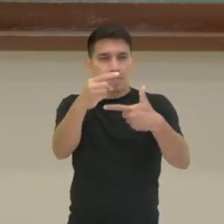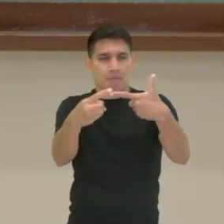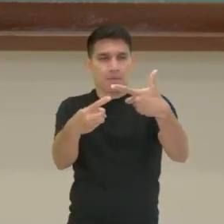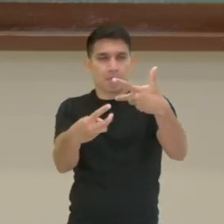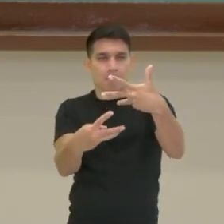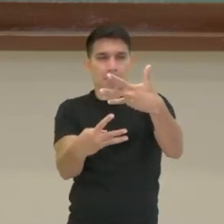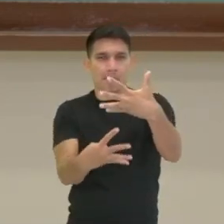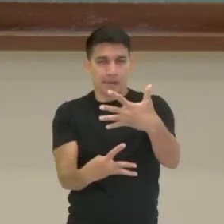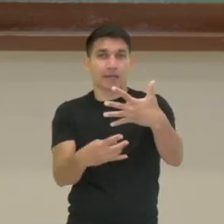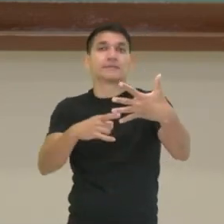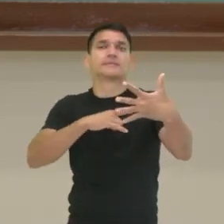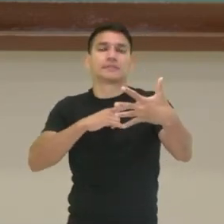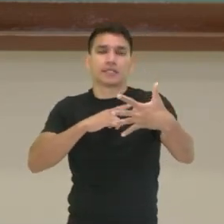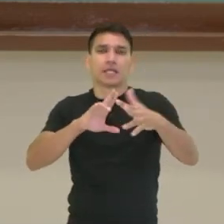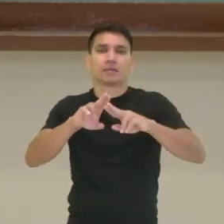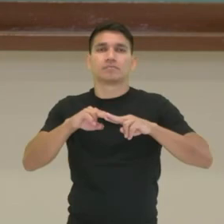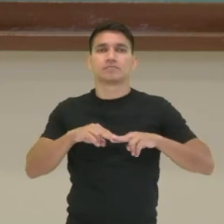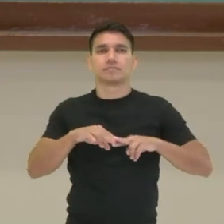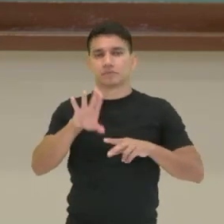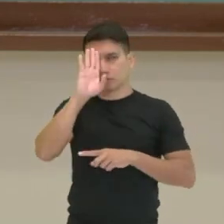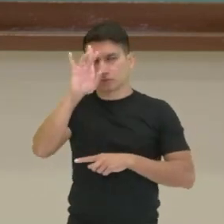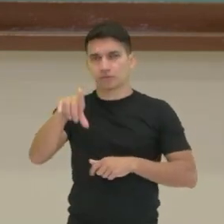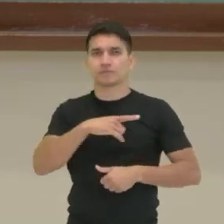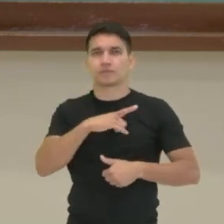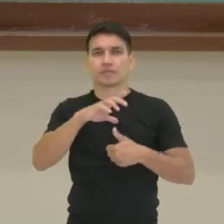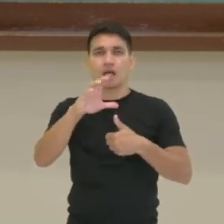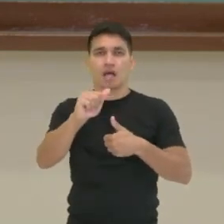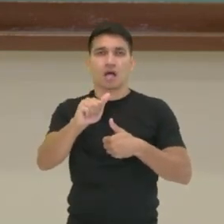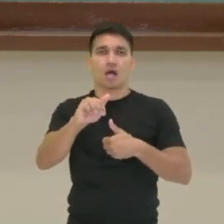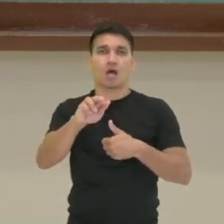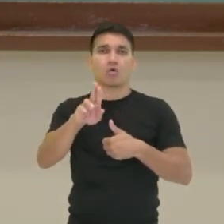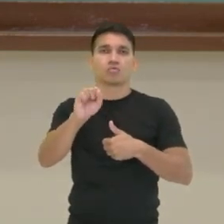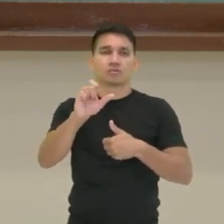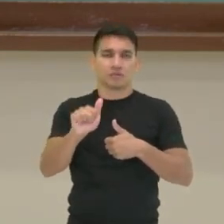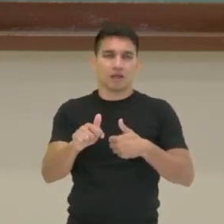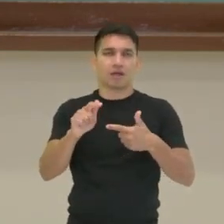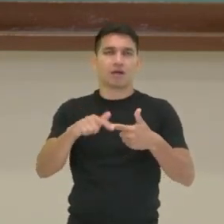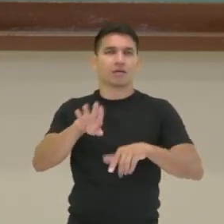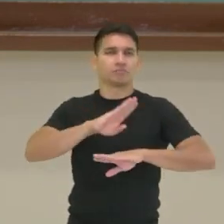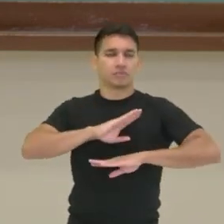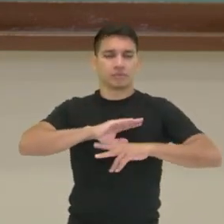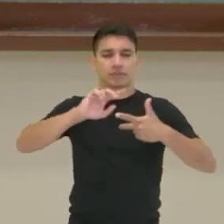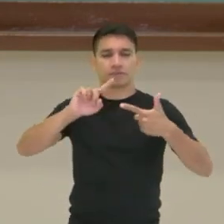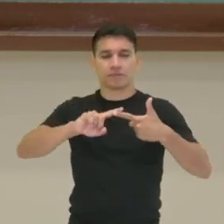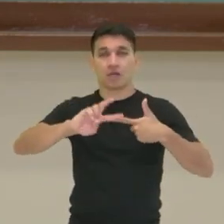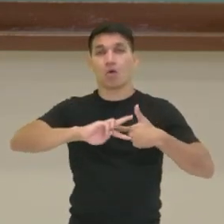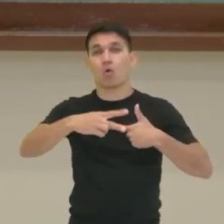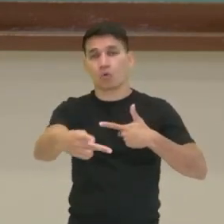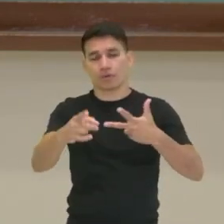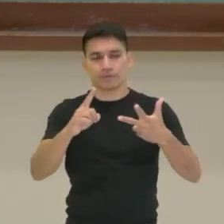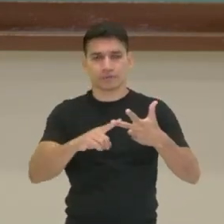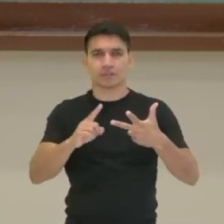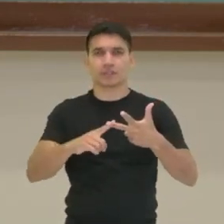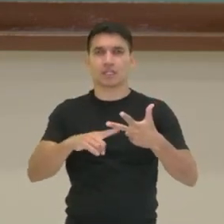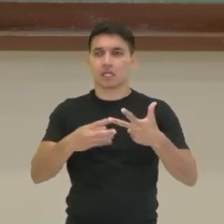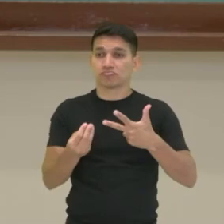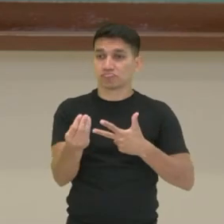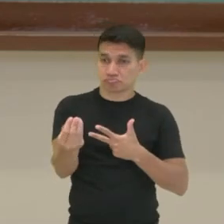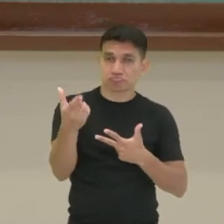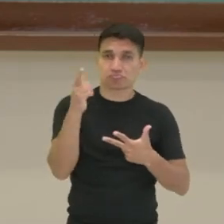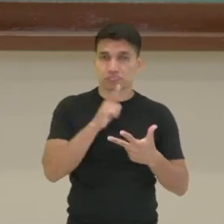nas adverbiais. Entre elas, a causa, né, a causal, consecutiva, a